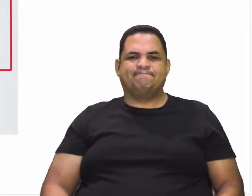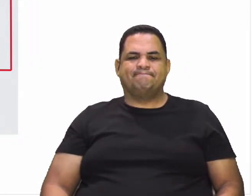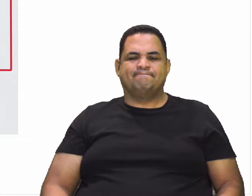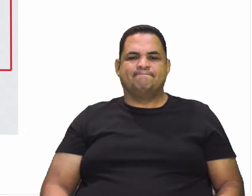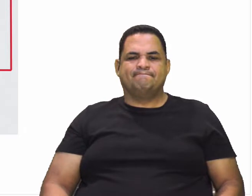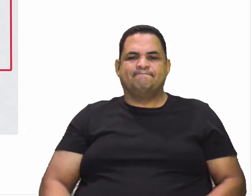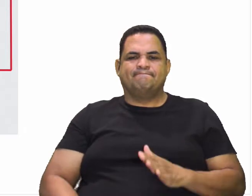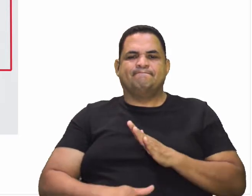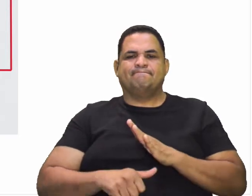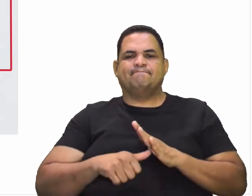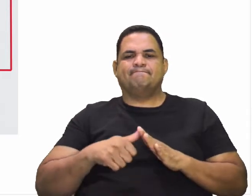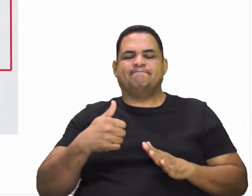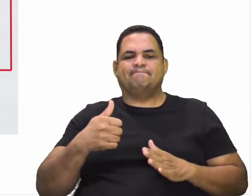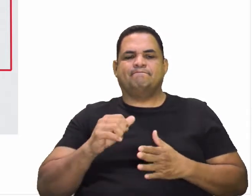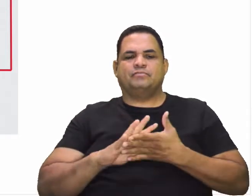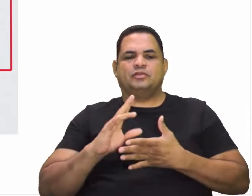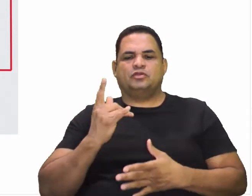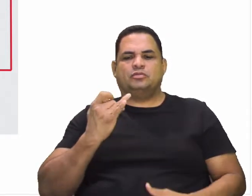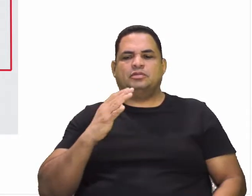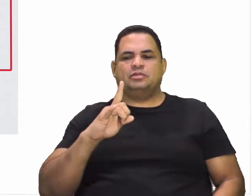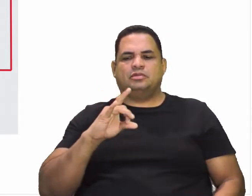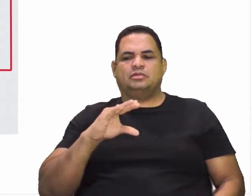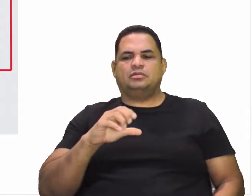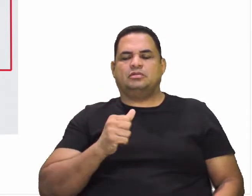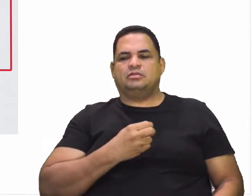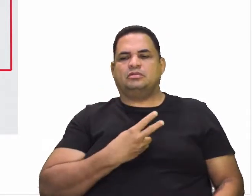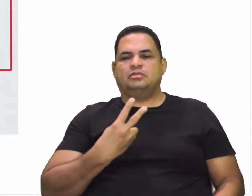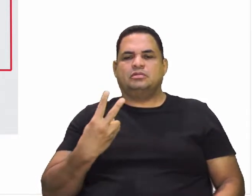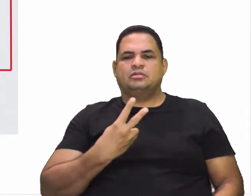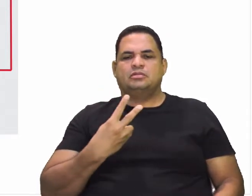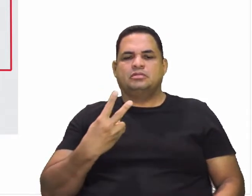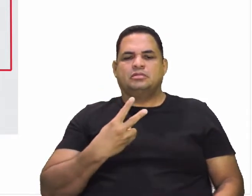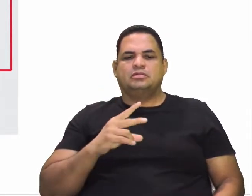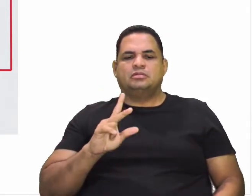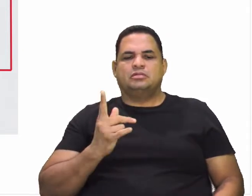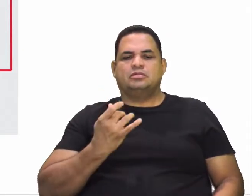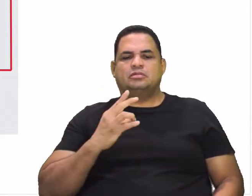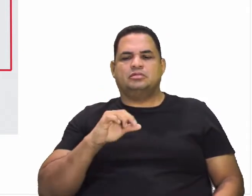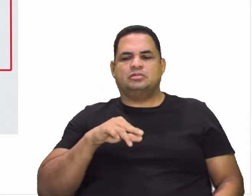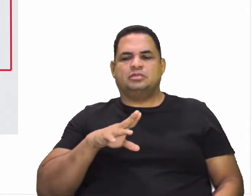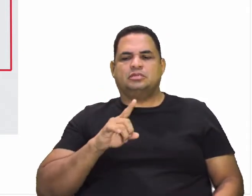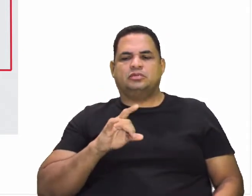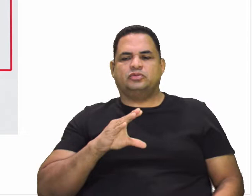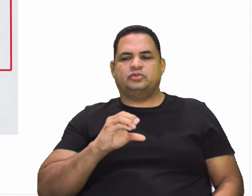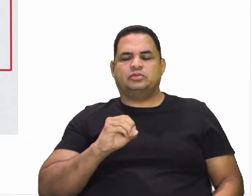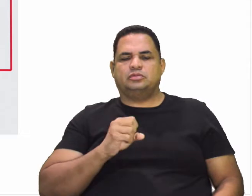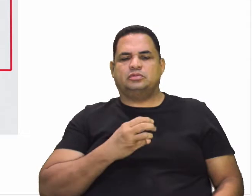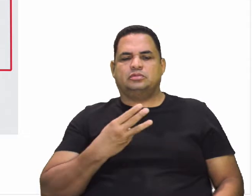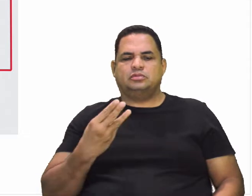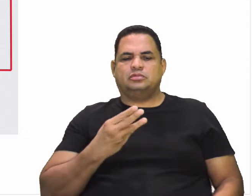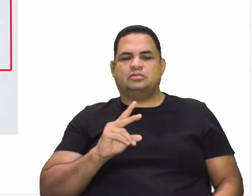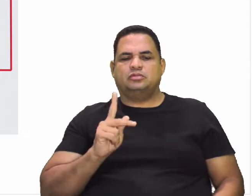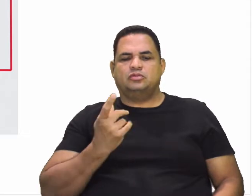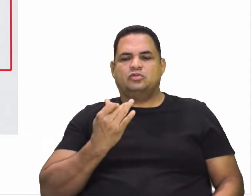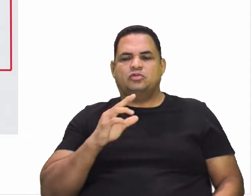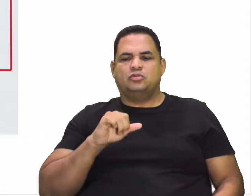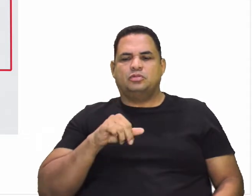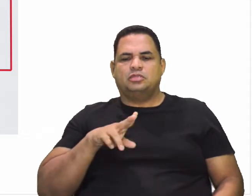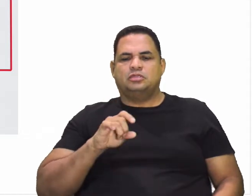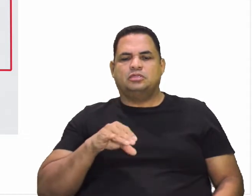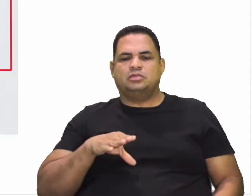primeiro é hominídeos, o segundo é hominíneos e o terceiro